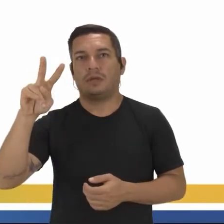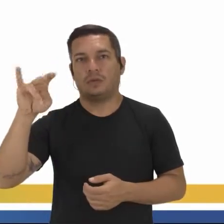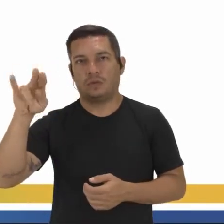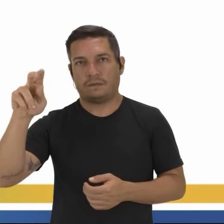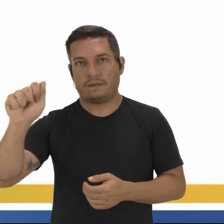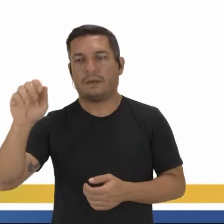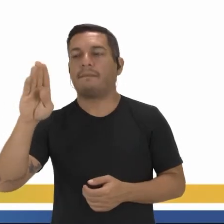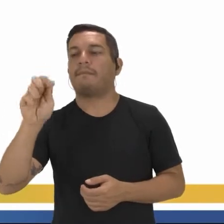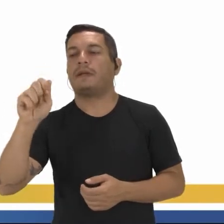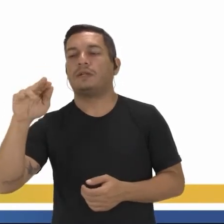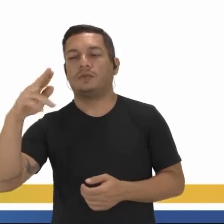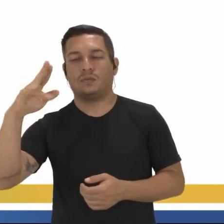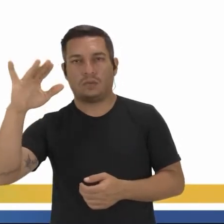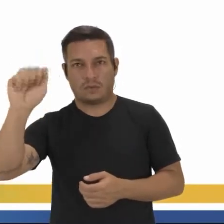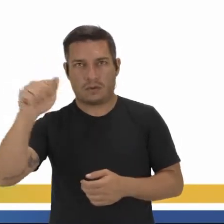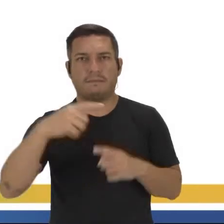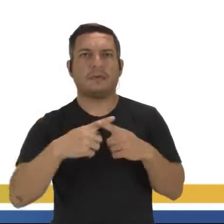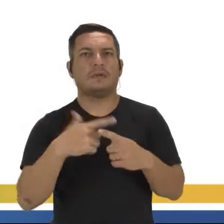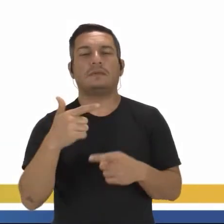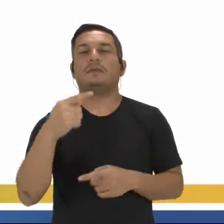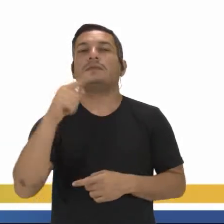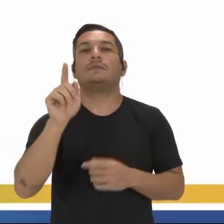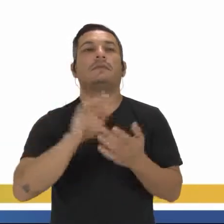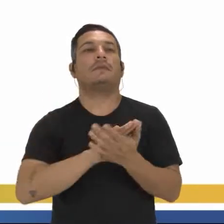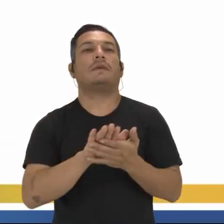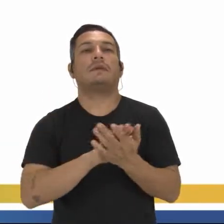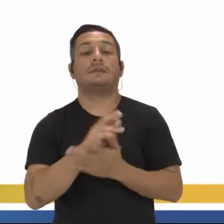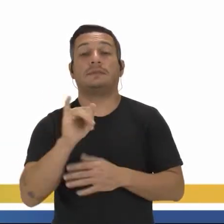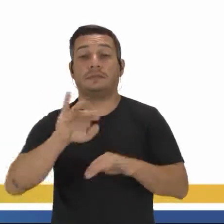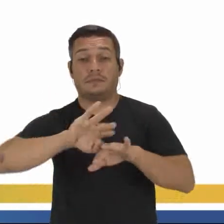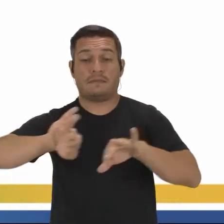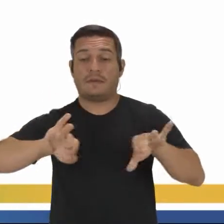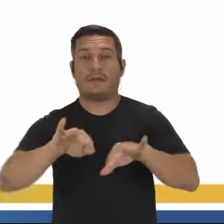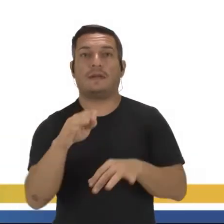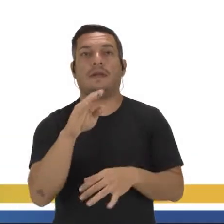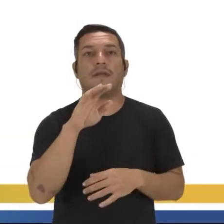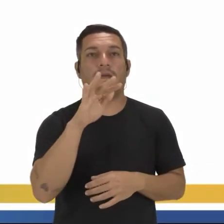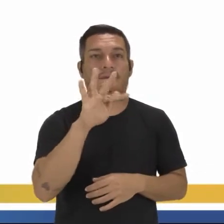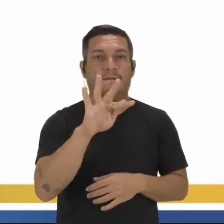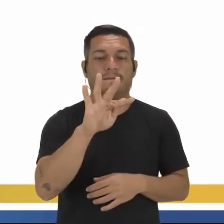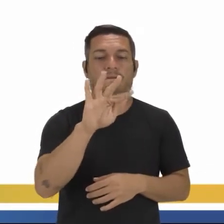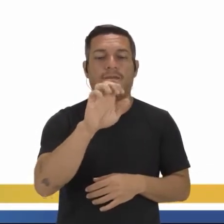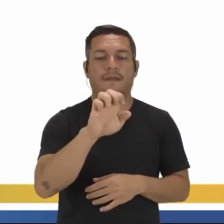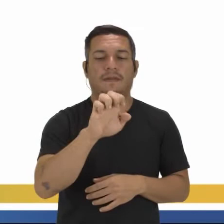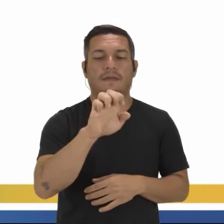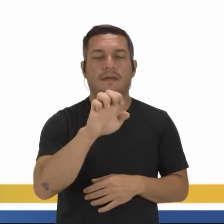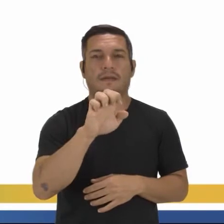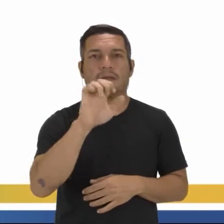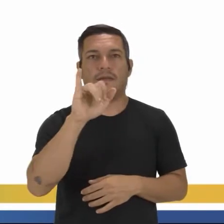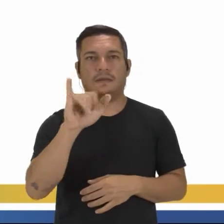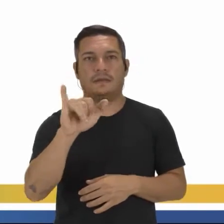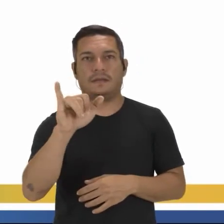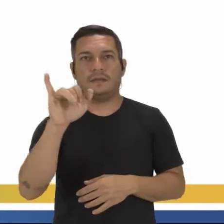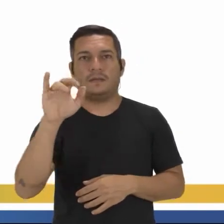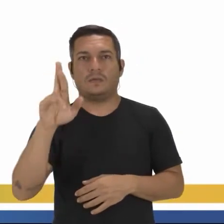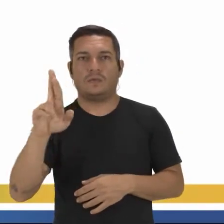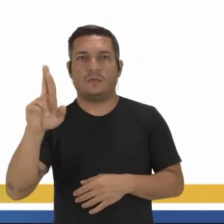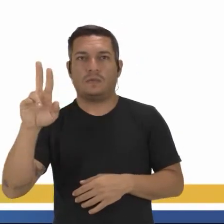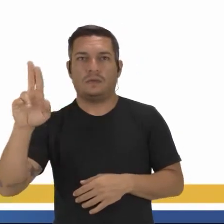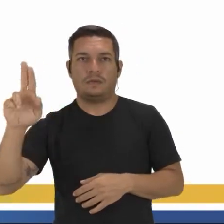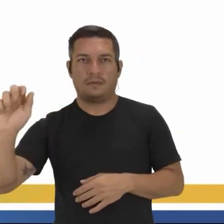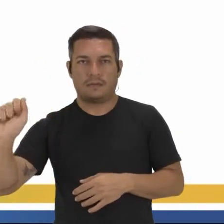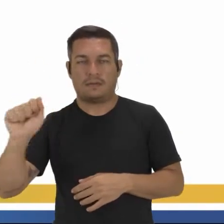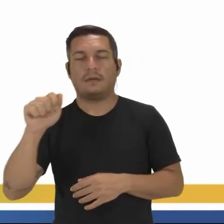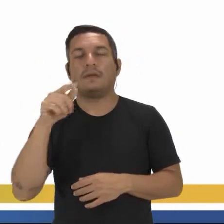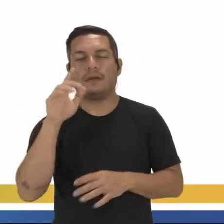baiuca. Por que que não são acentuados? Se você separar, vai ficar fe, i, u, ra.